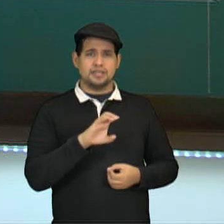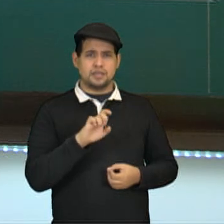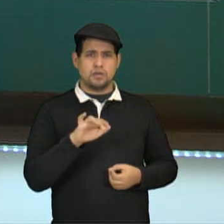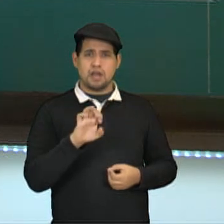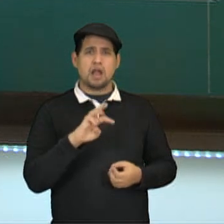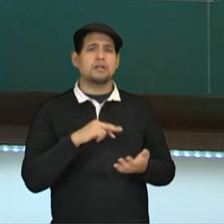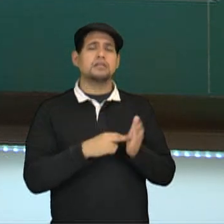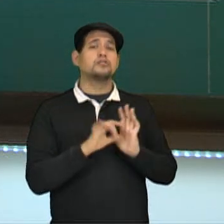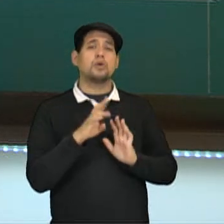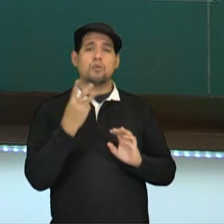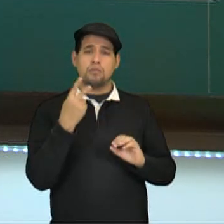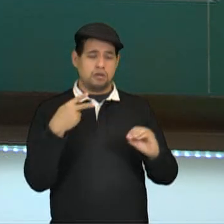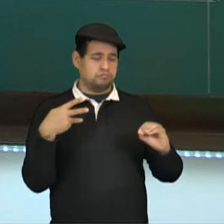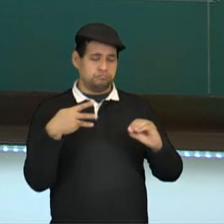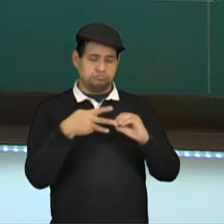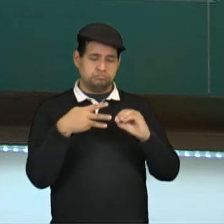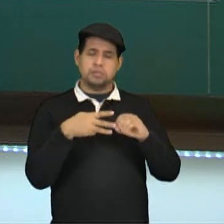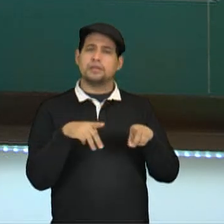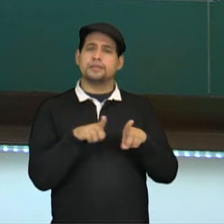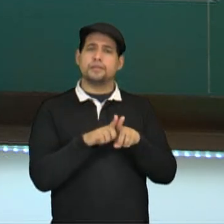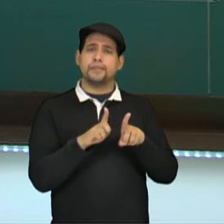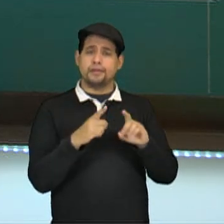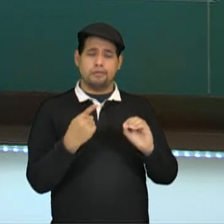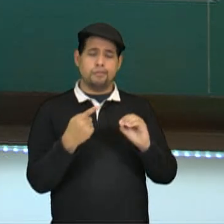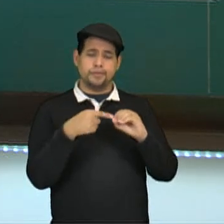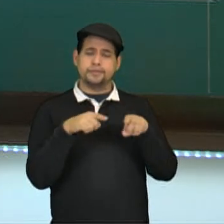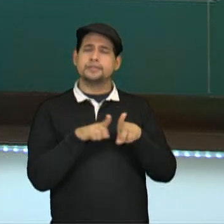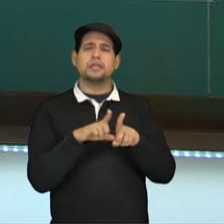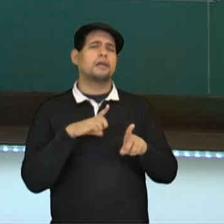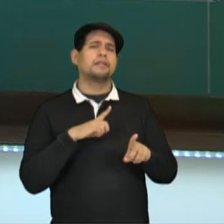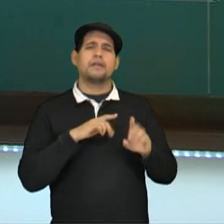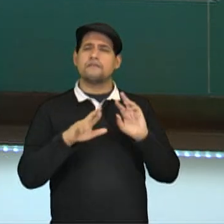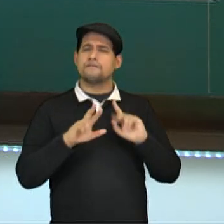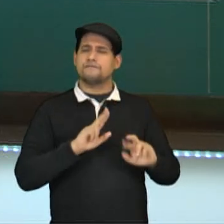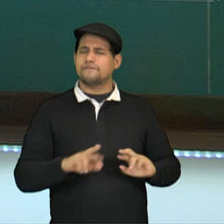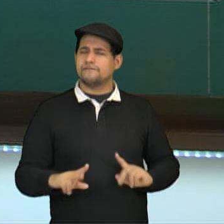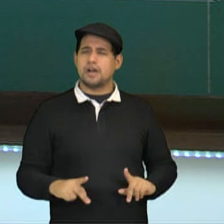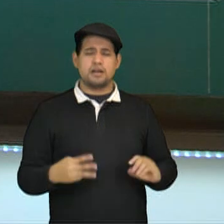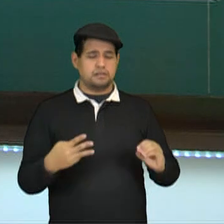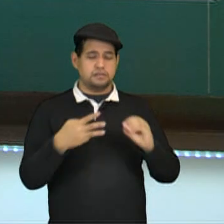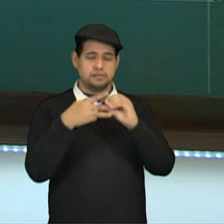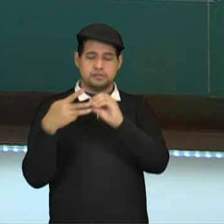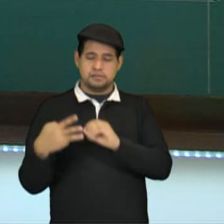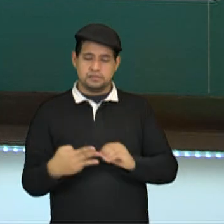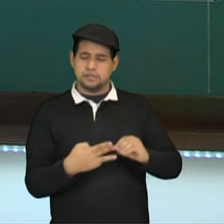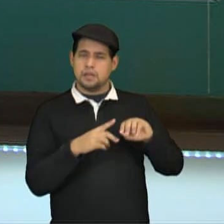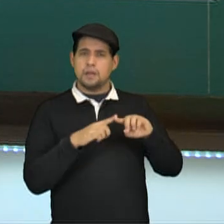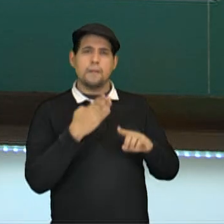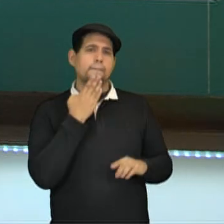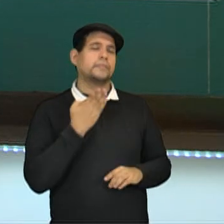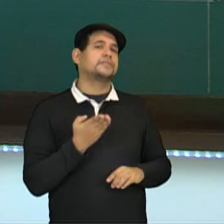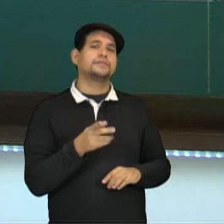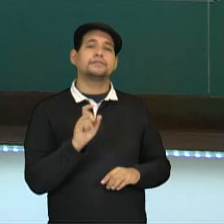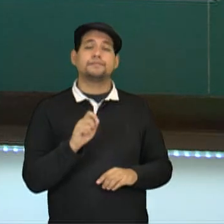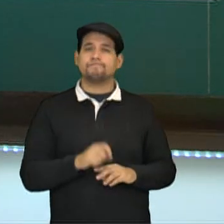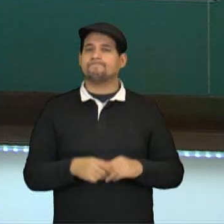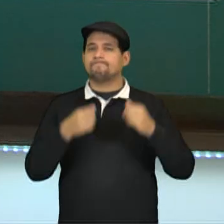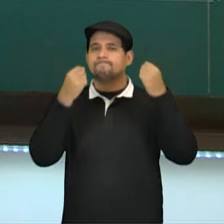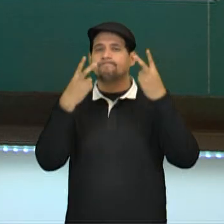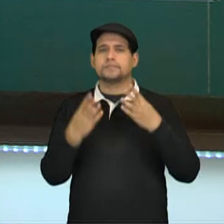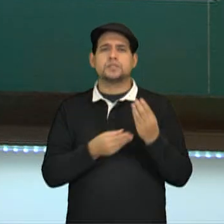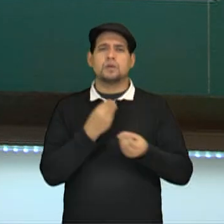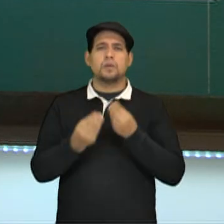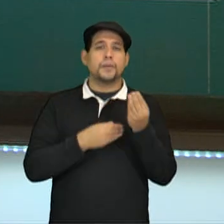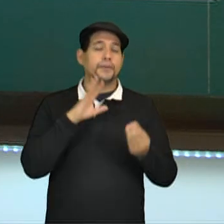célula, como também nos organismos pluricelulares, que contêm muitas células. Aí eu peço para você, explique como